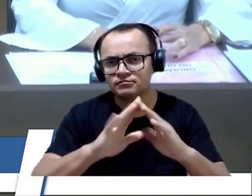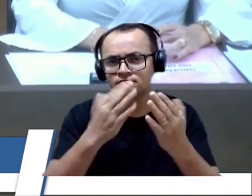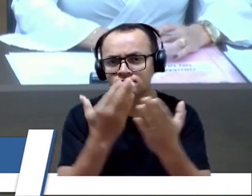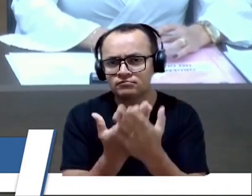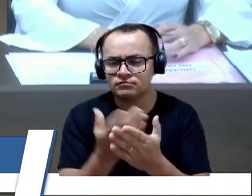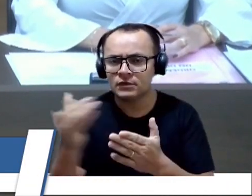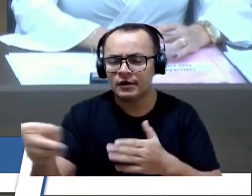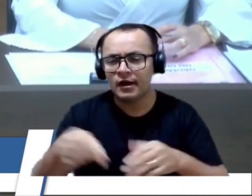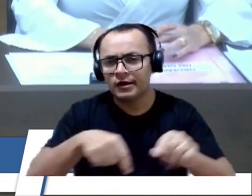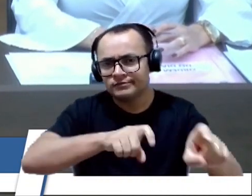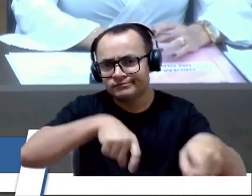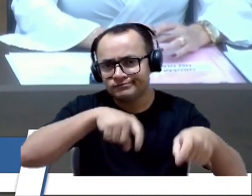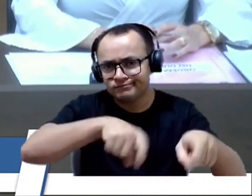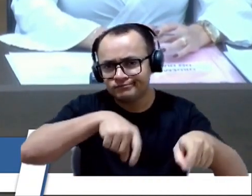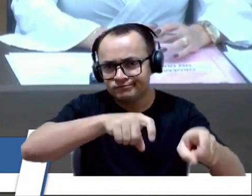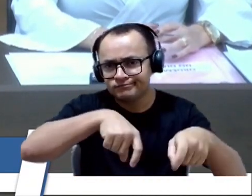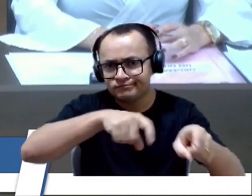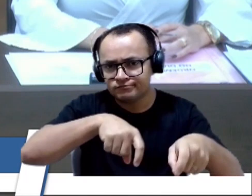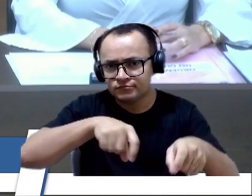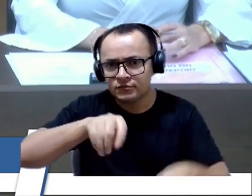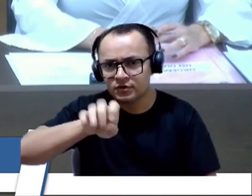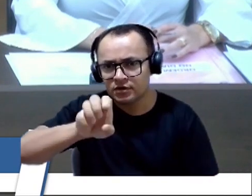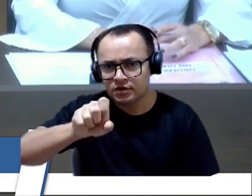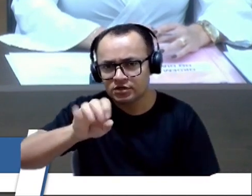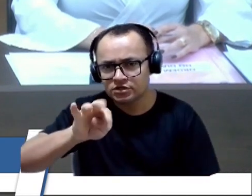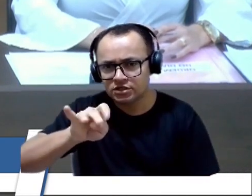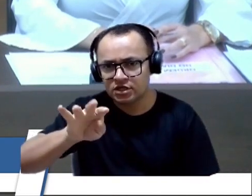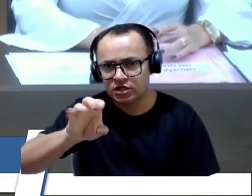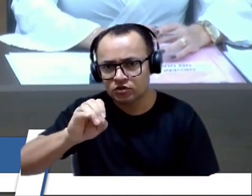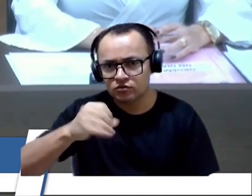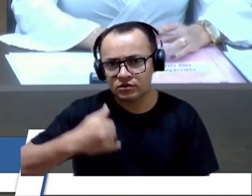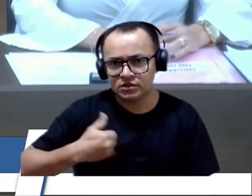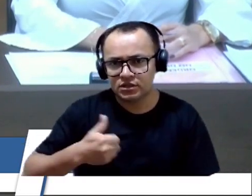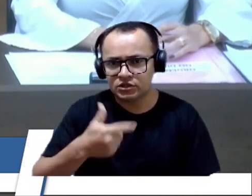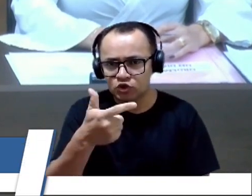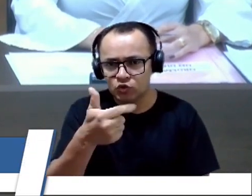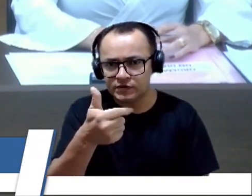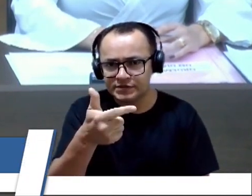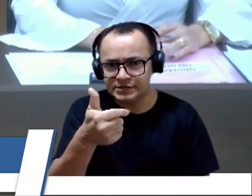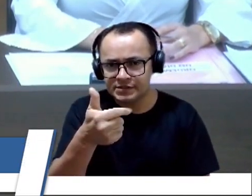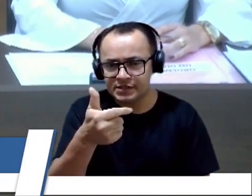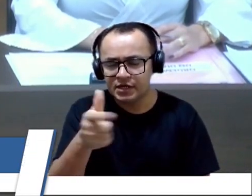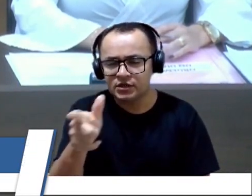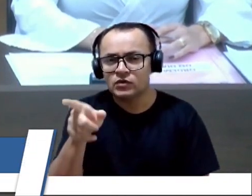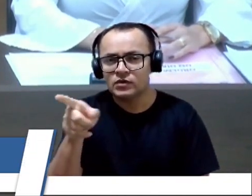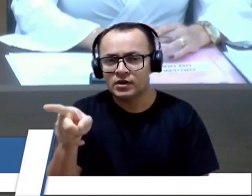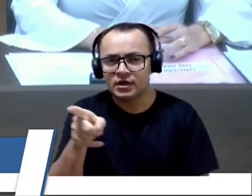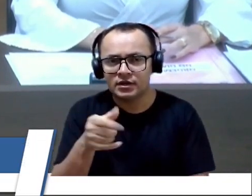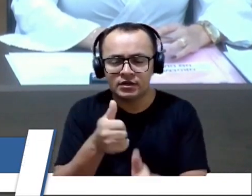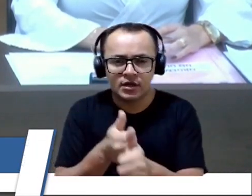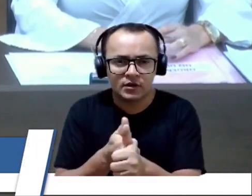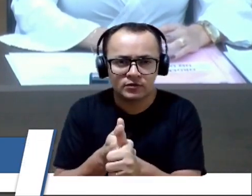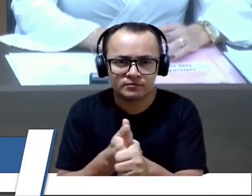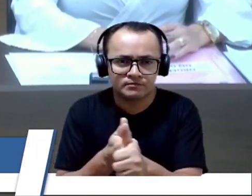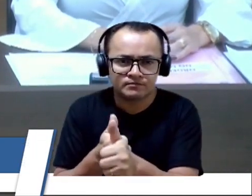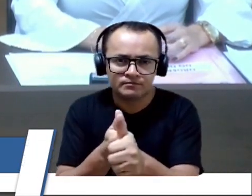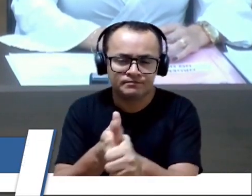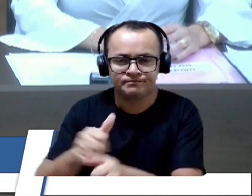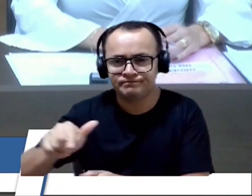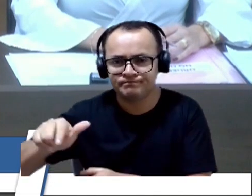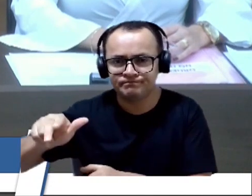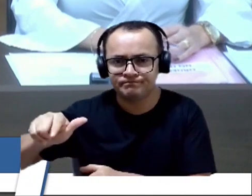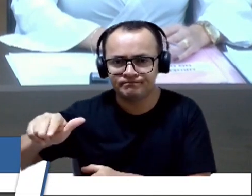no ginásio do Estreito, aos 12 anos de idade, acompanhando de seus irmãos mais